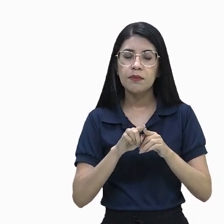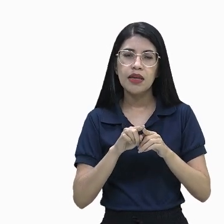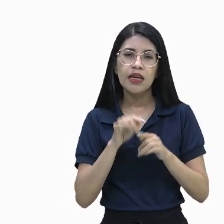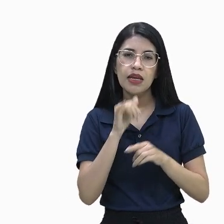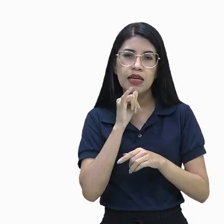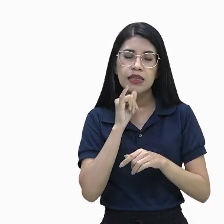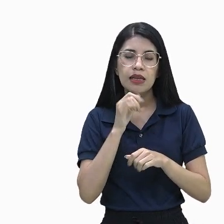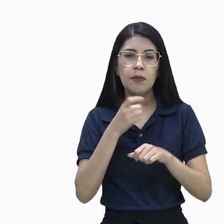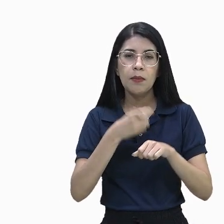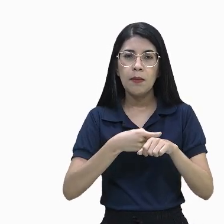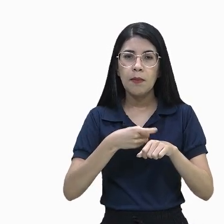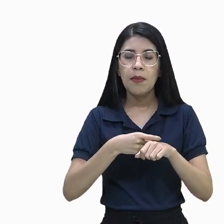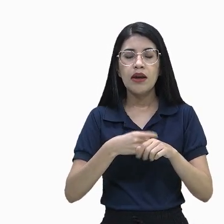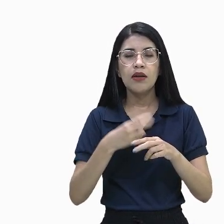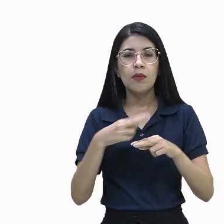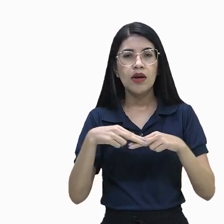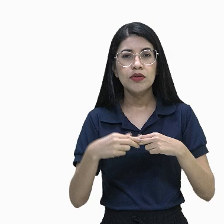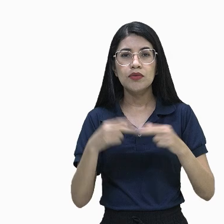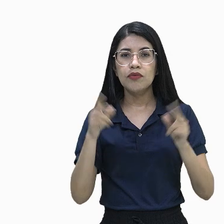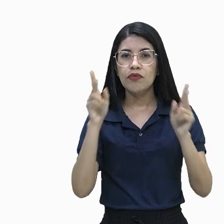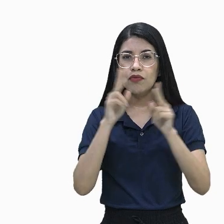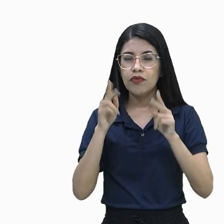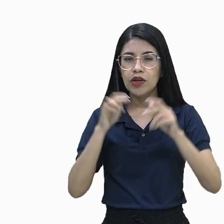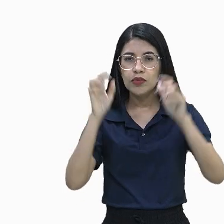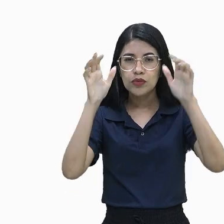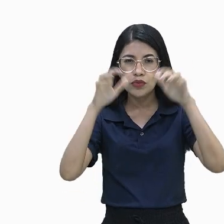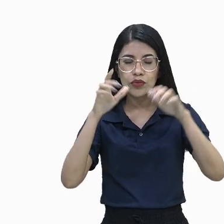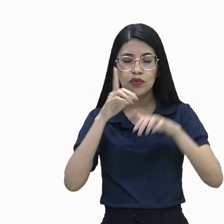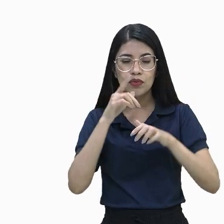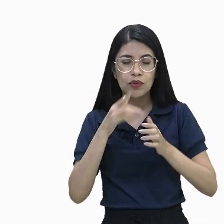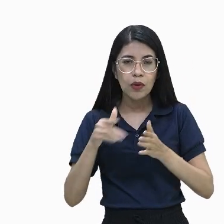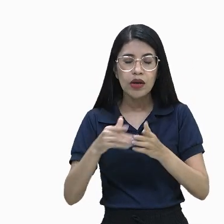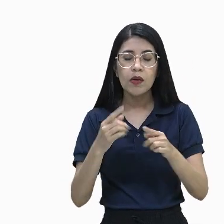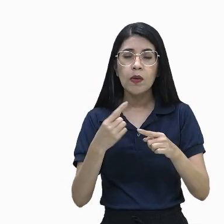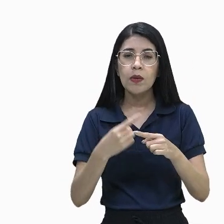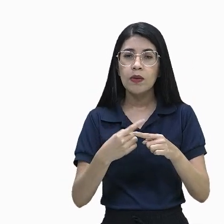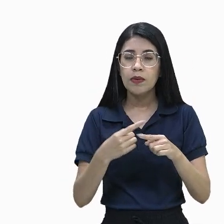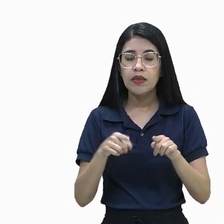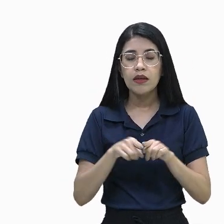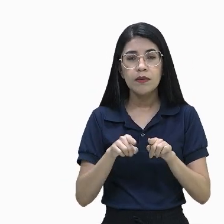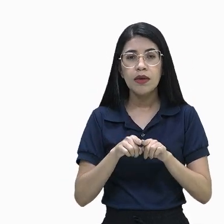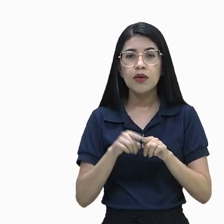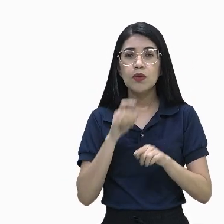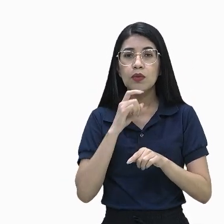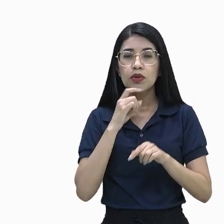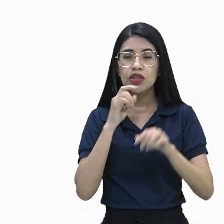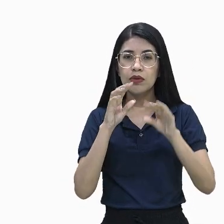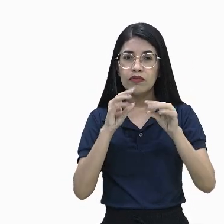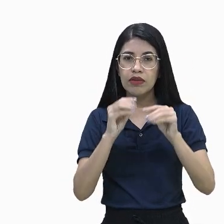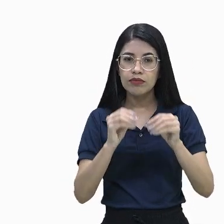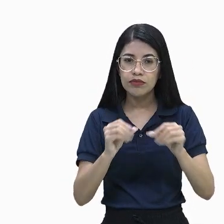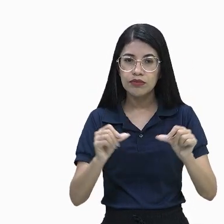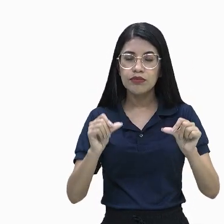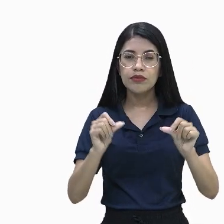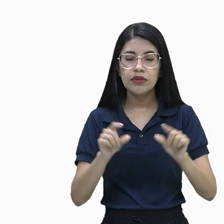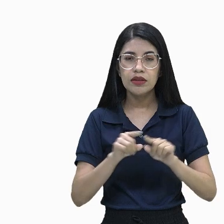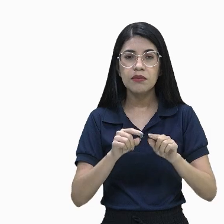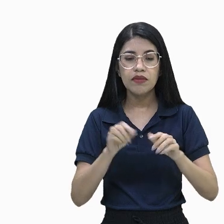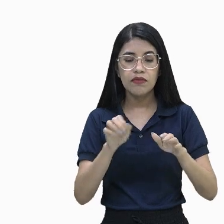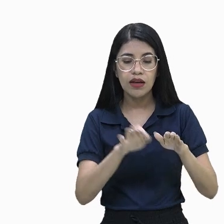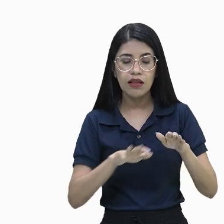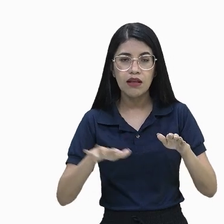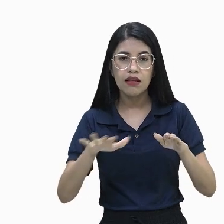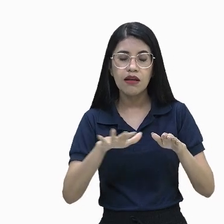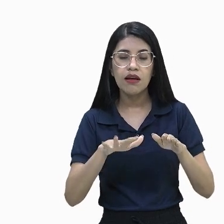Dos rios, dos ventos, das enxurradas ou até mesmo das geleiras. A gente tem ali o encontro, né, dessas áreas, geralmente